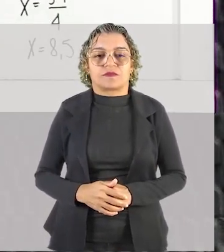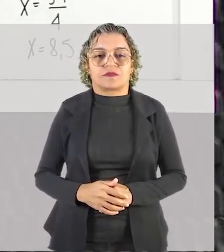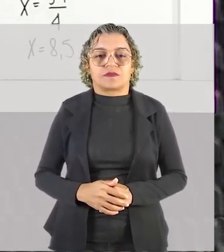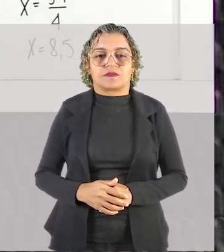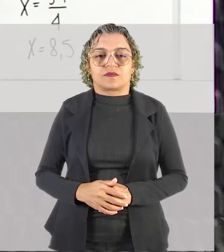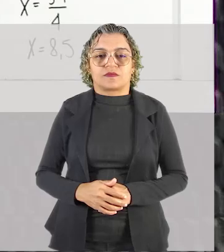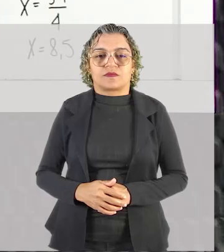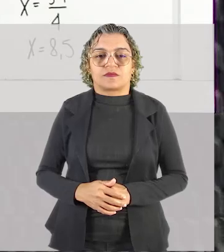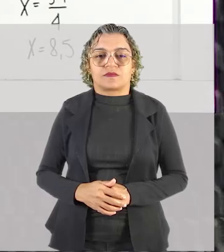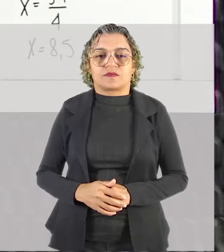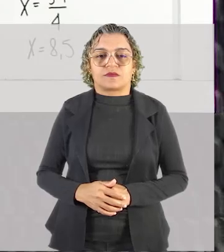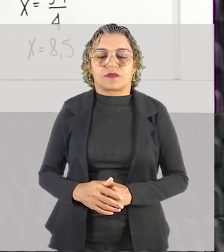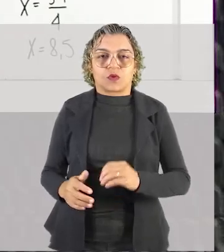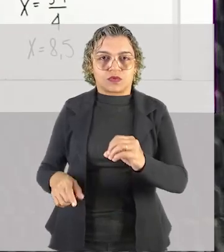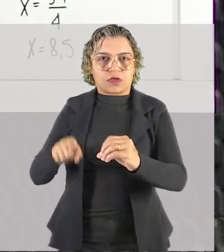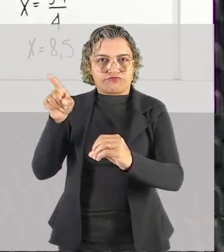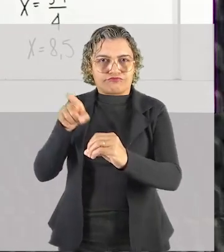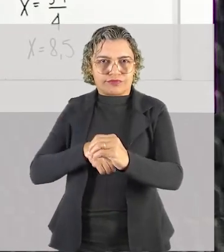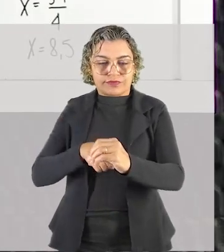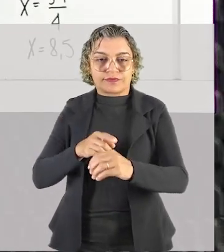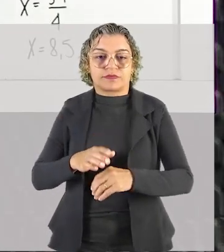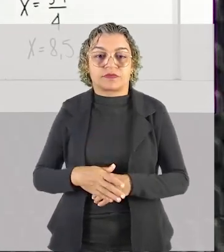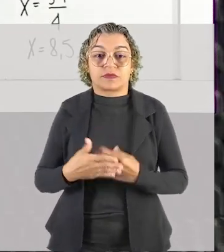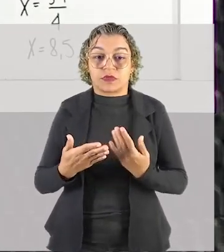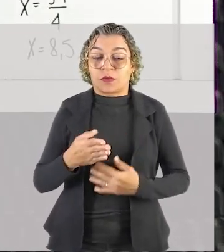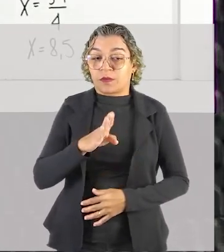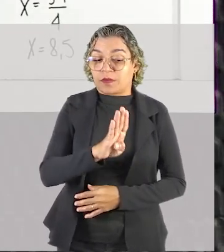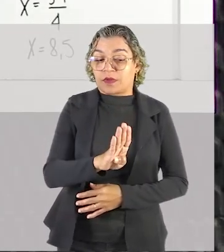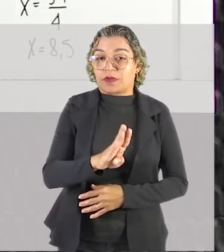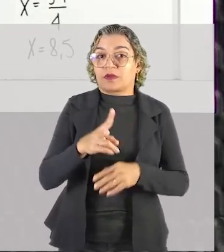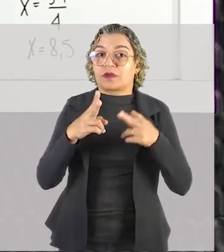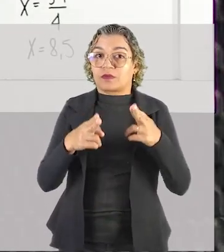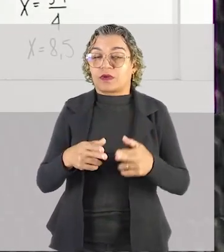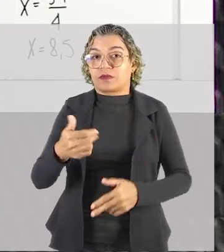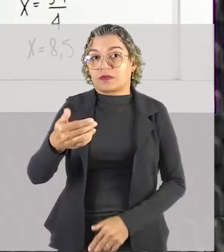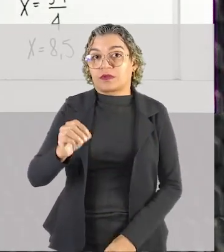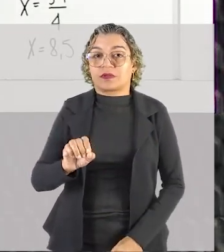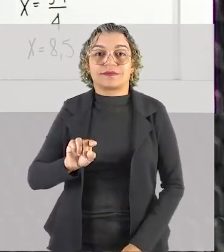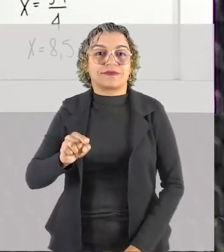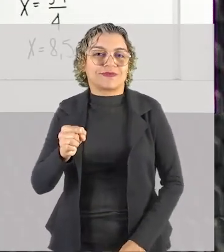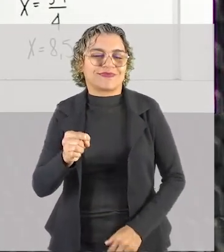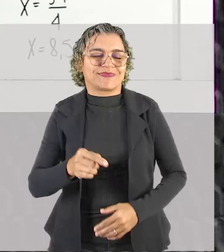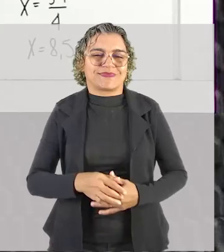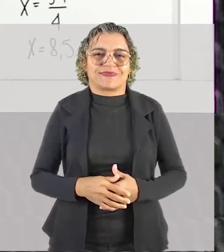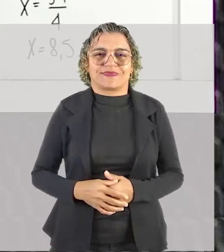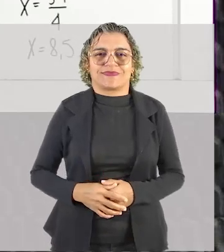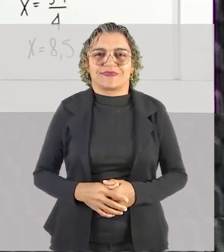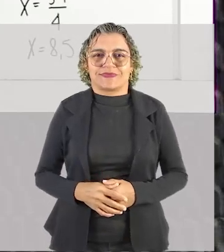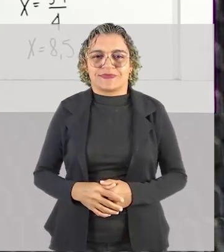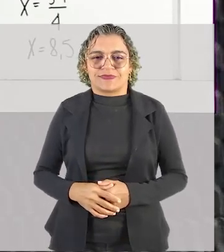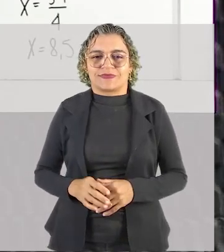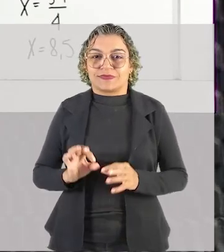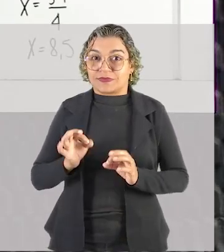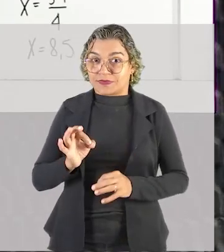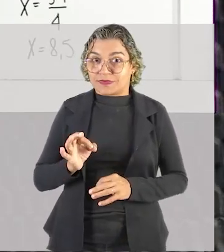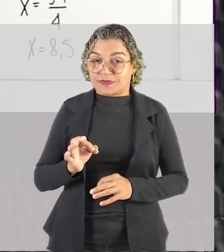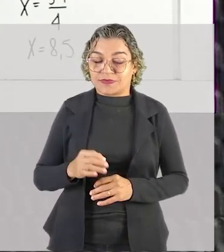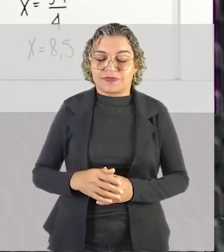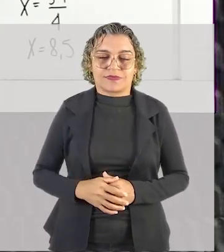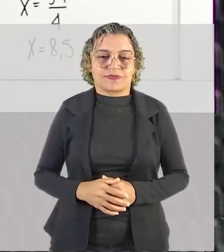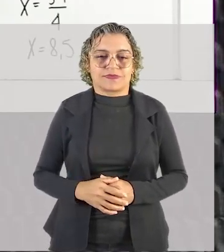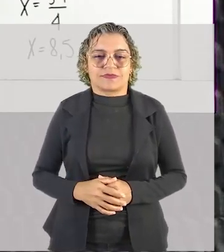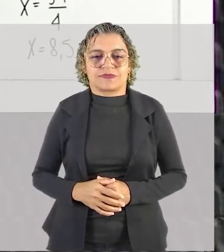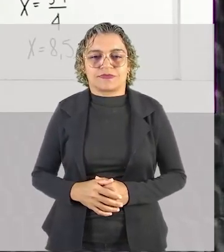Isso aqui é 0, né? Então, nós temos que o b é igual a 10.000. Certo, turminha?